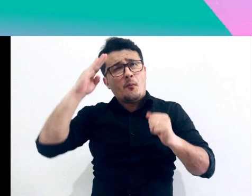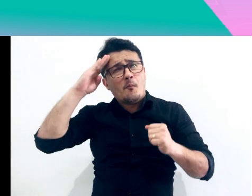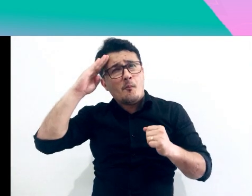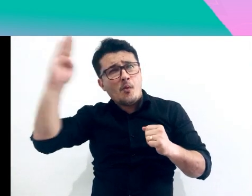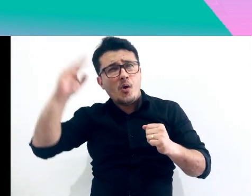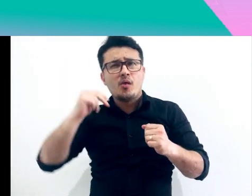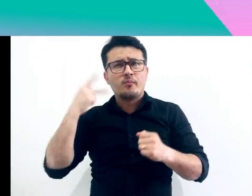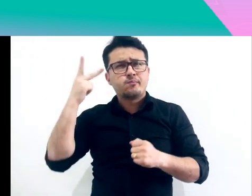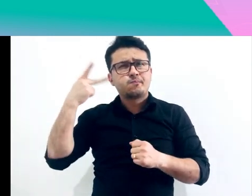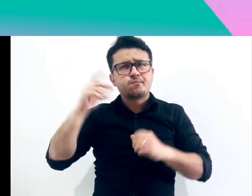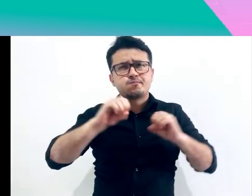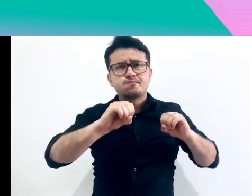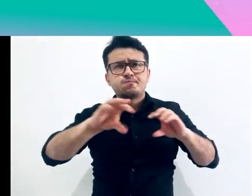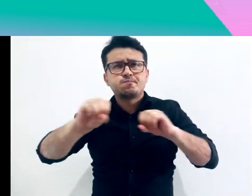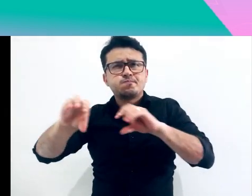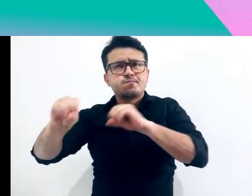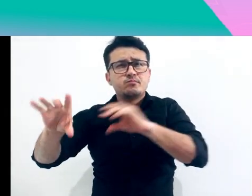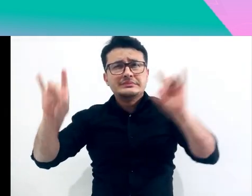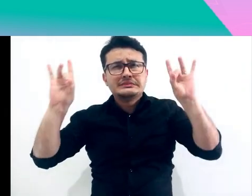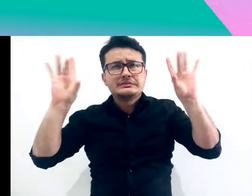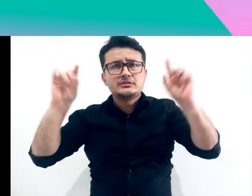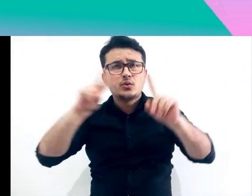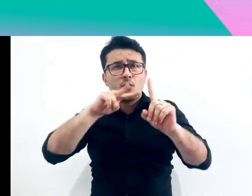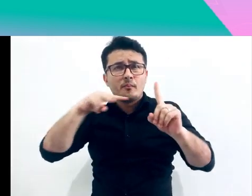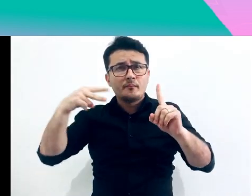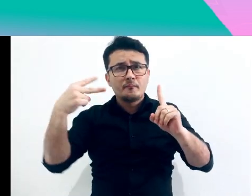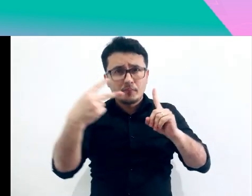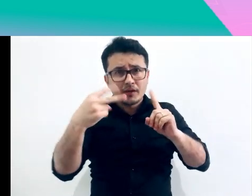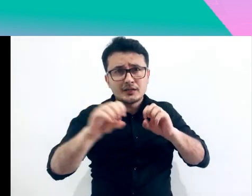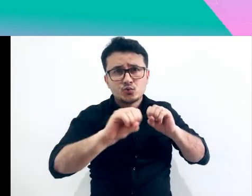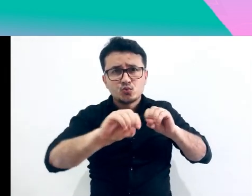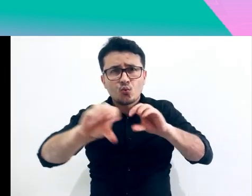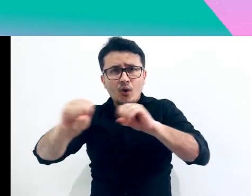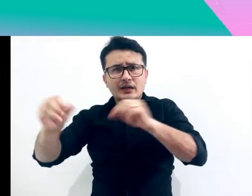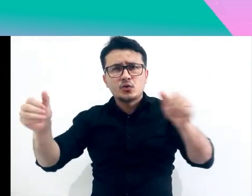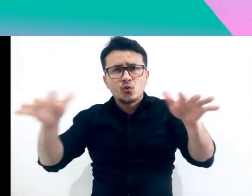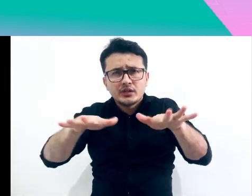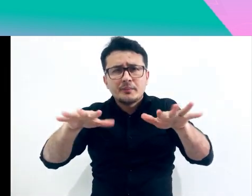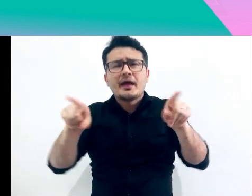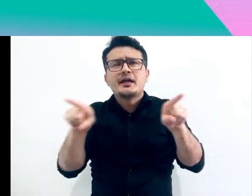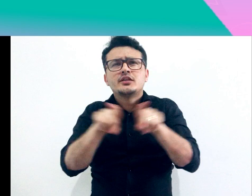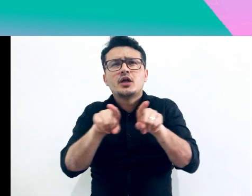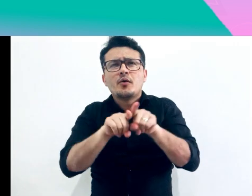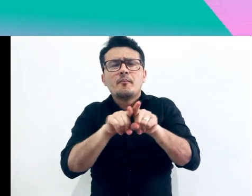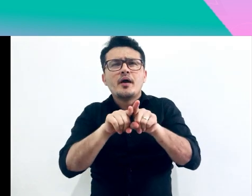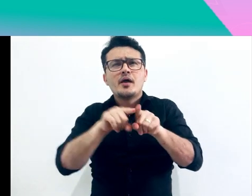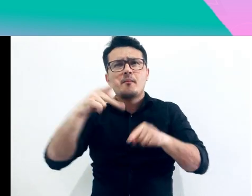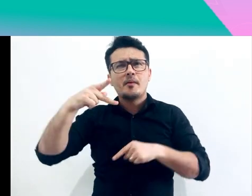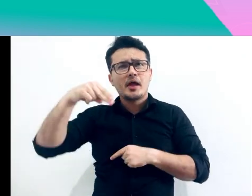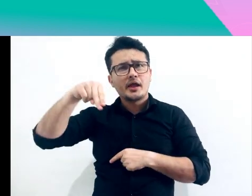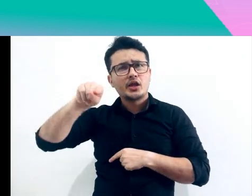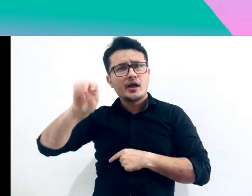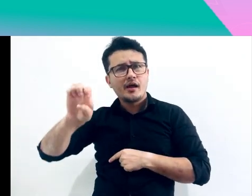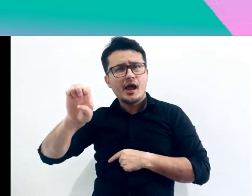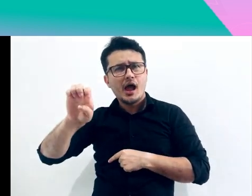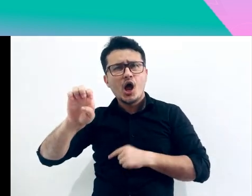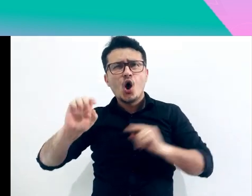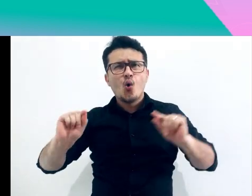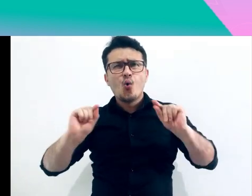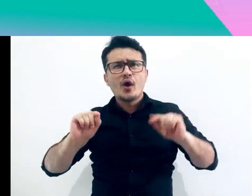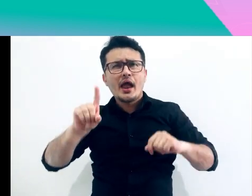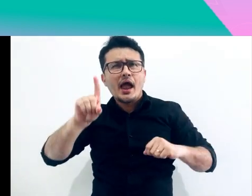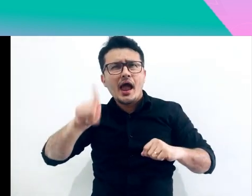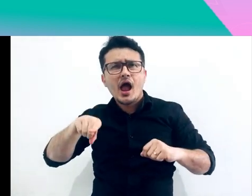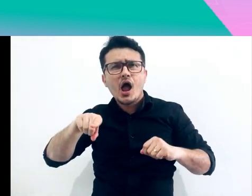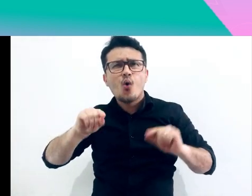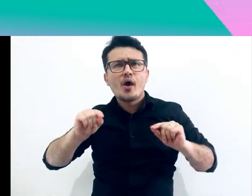O ponto principal do documento de Política Nacional de Educação Especial numa perspectiva da educação inclusiva e